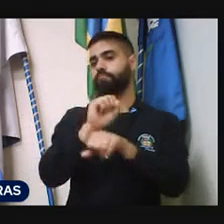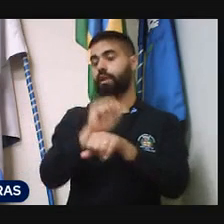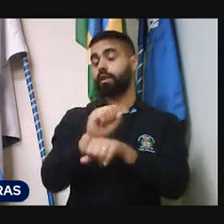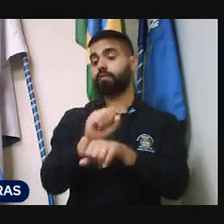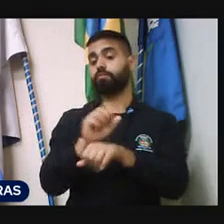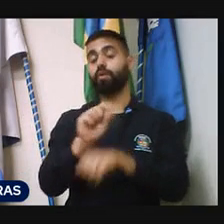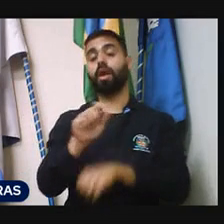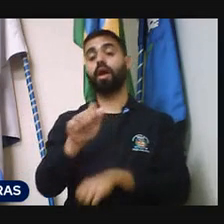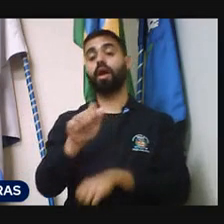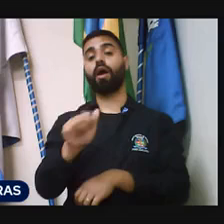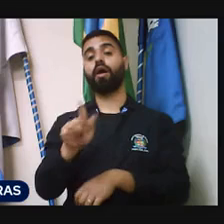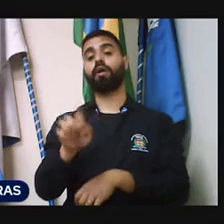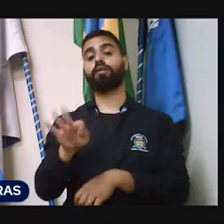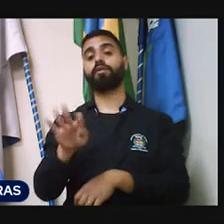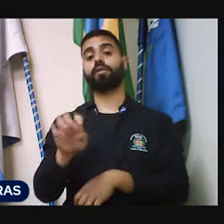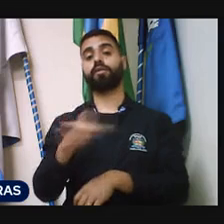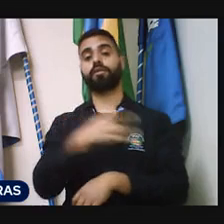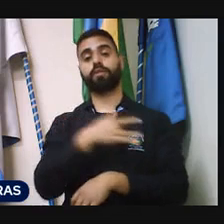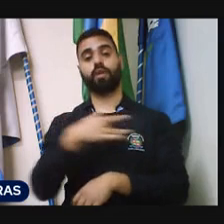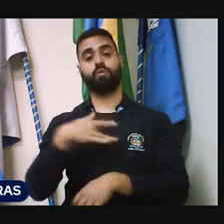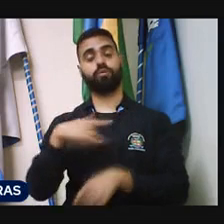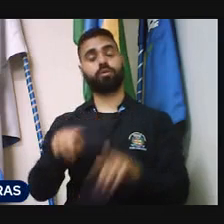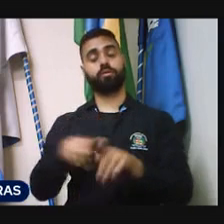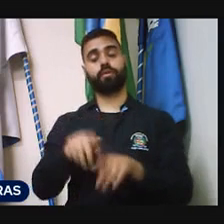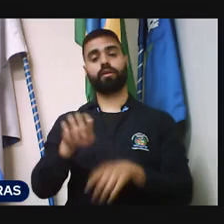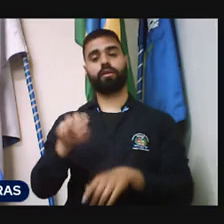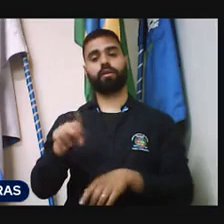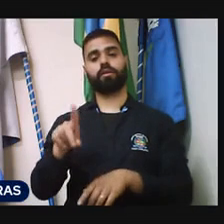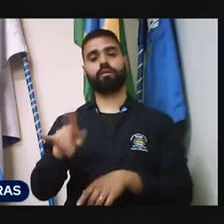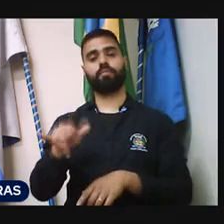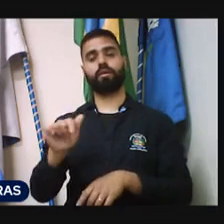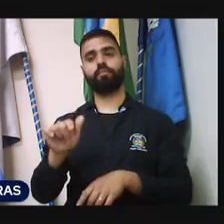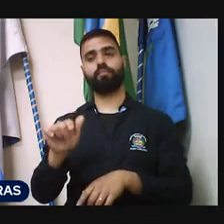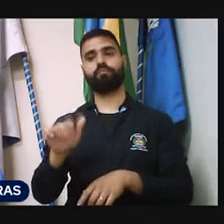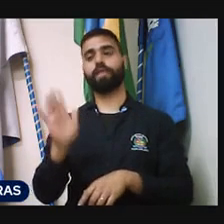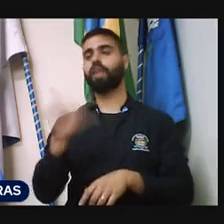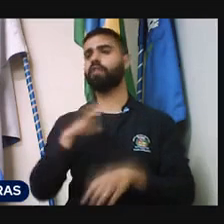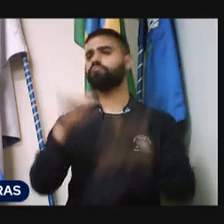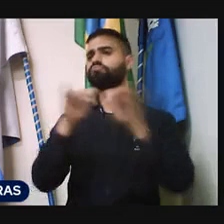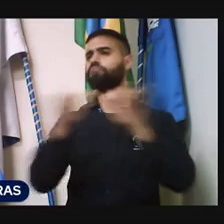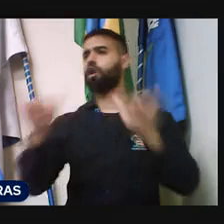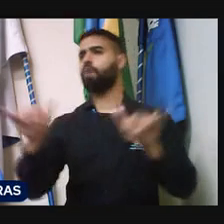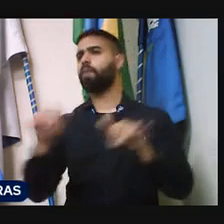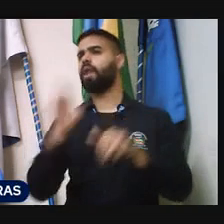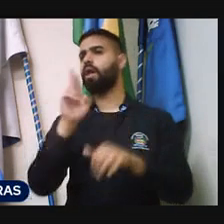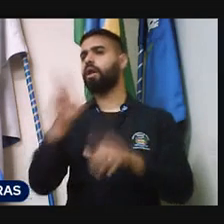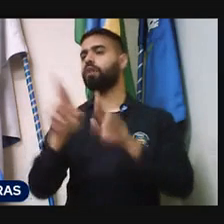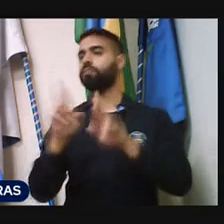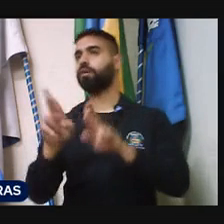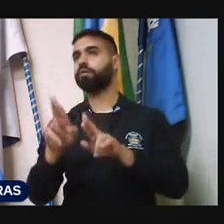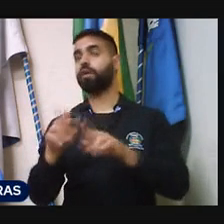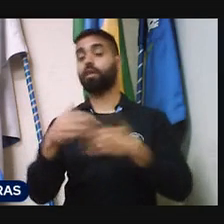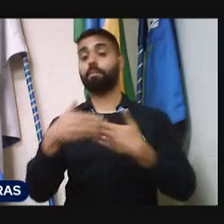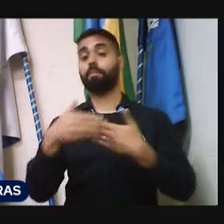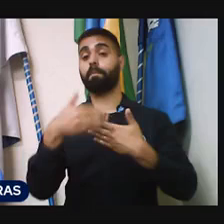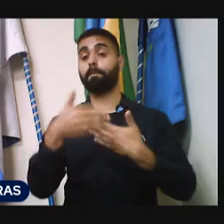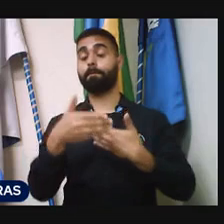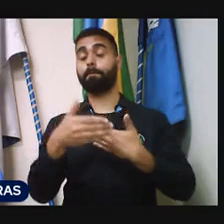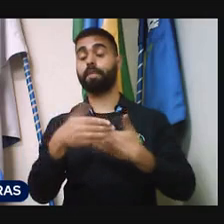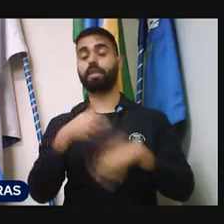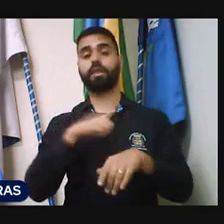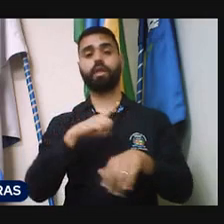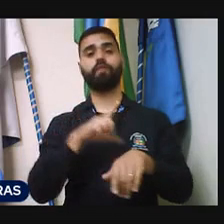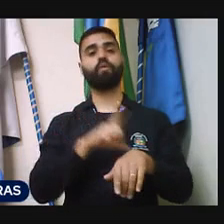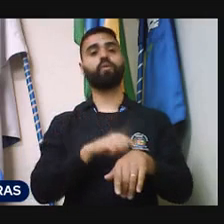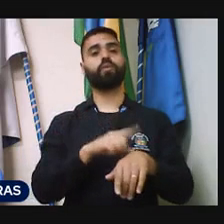comunitário de saúde agente de combate às endemias o resultado foi divulgado em primeiro dos seis de 2001 após os prazos para